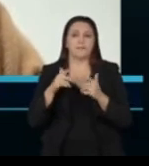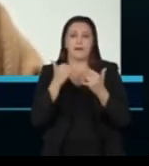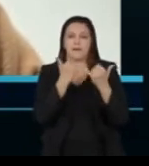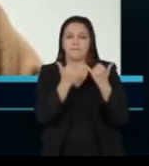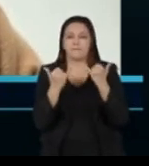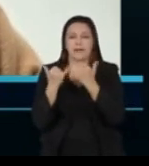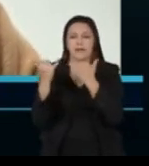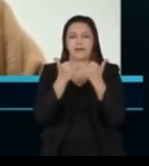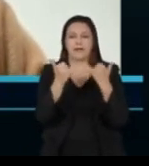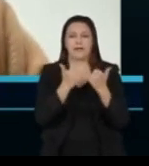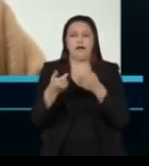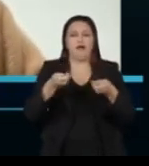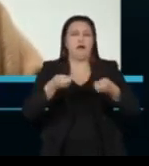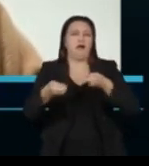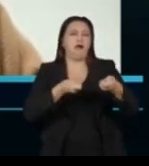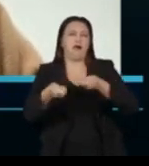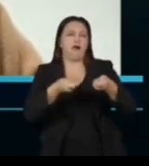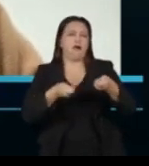grave